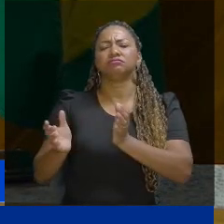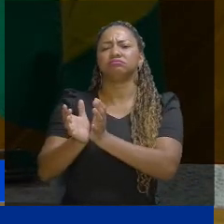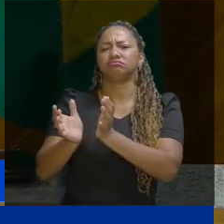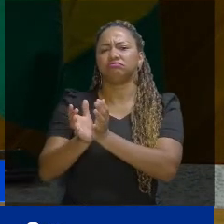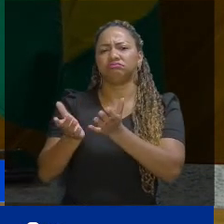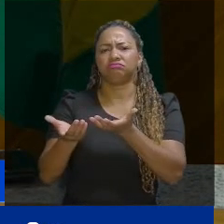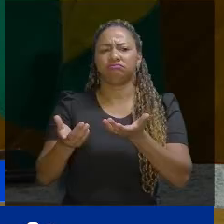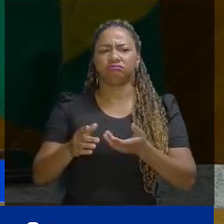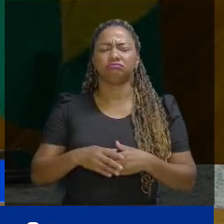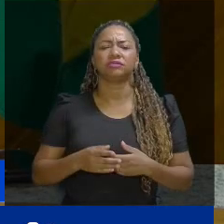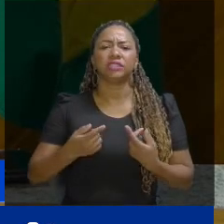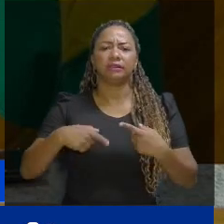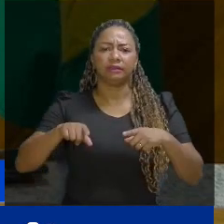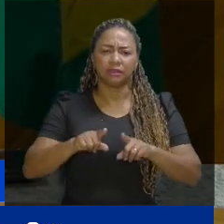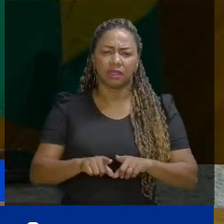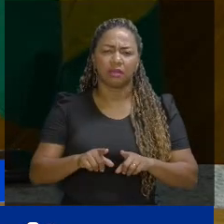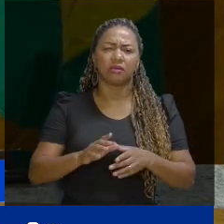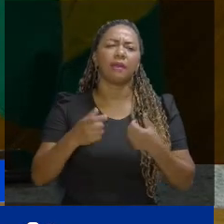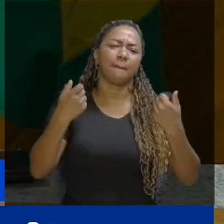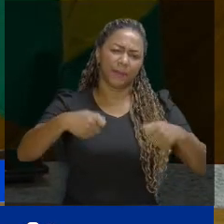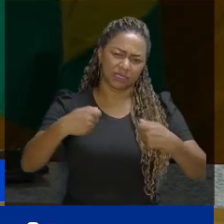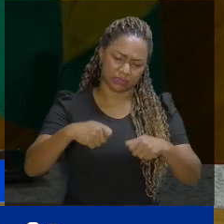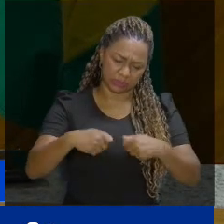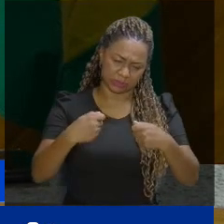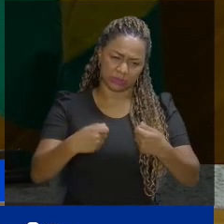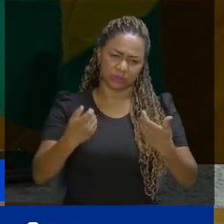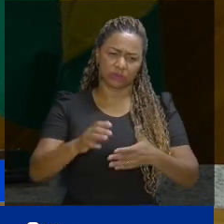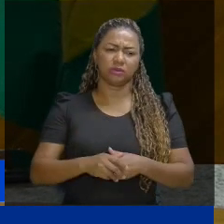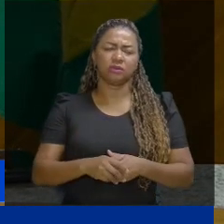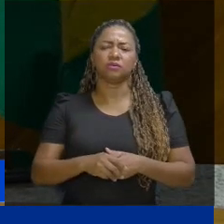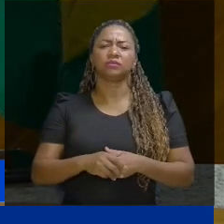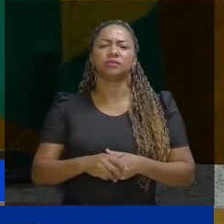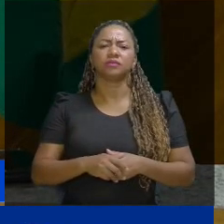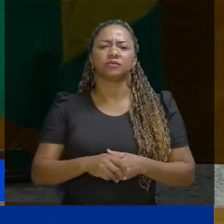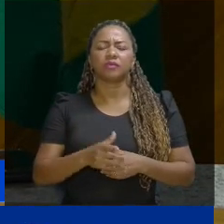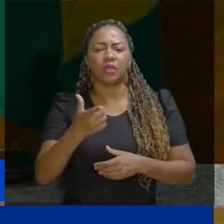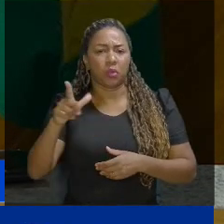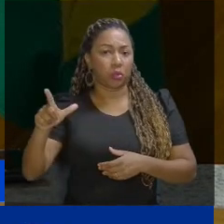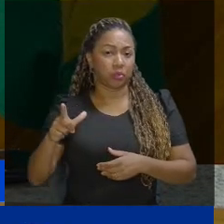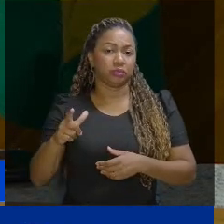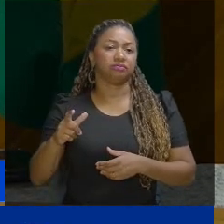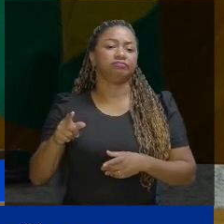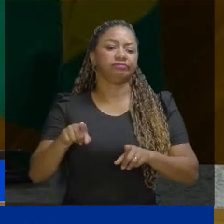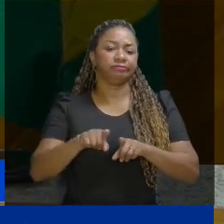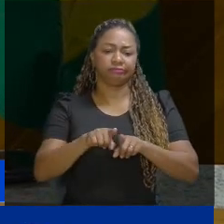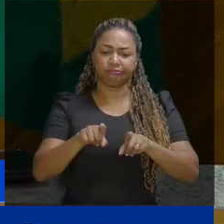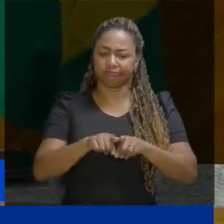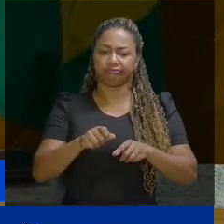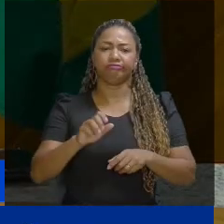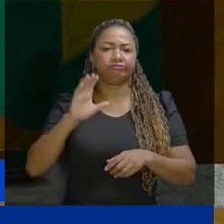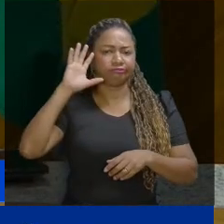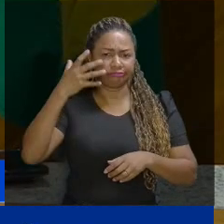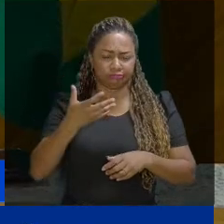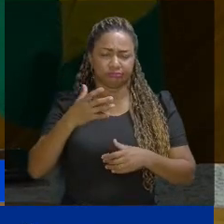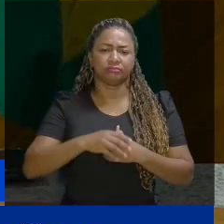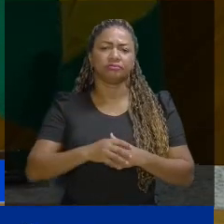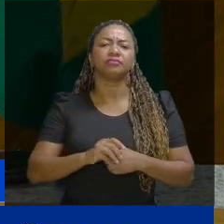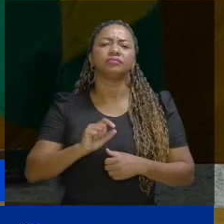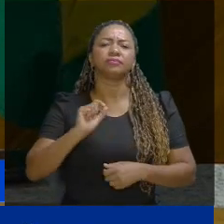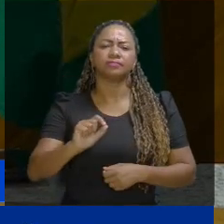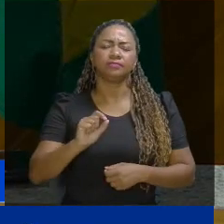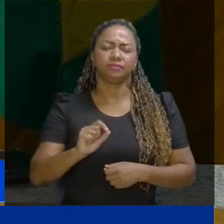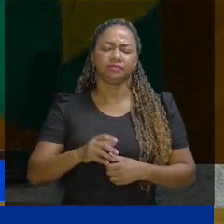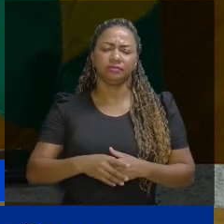ministerial. Então, essa questão precisa ser enfrentada pelo plenário. Outra questão que também não foi enfrentada diz respeito